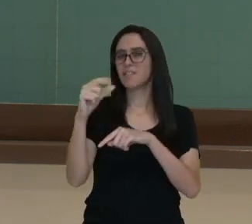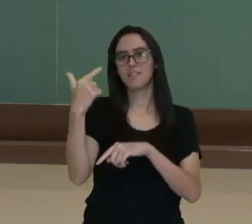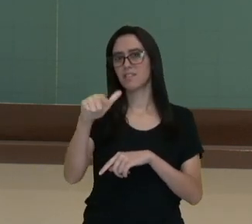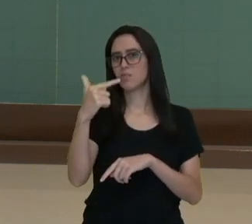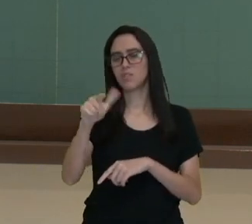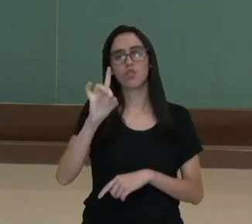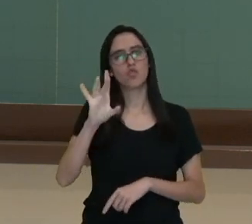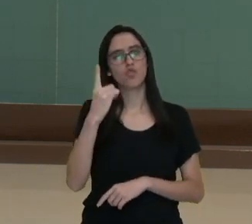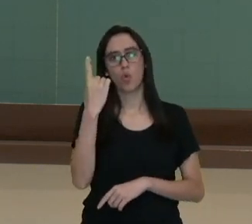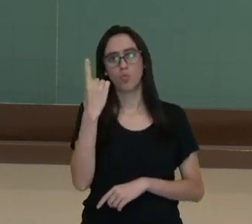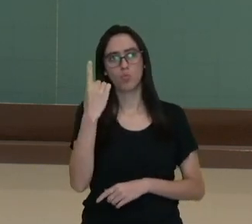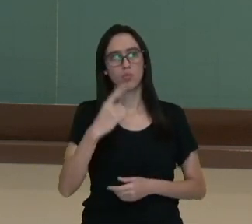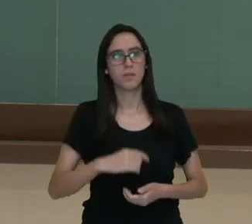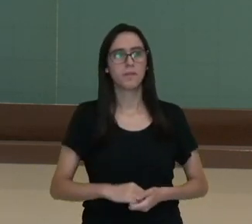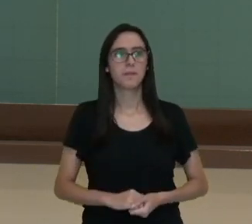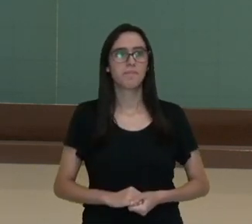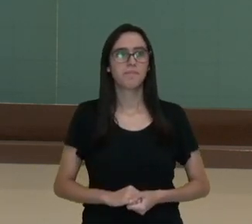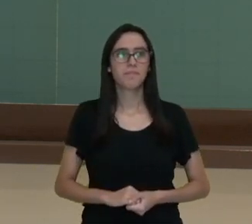só